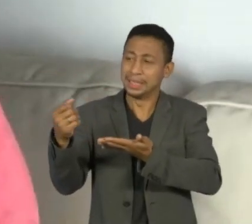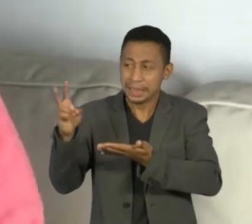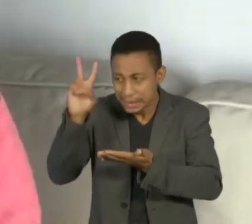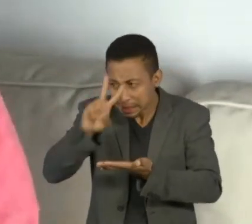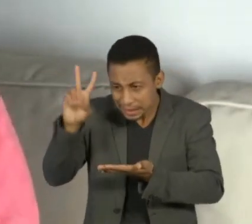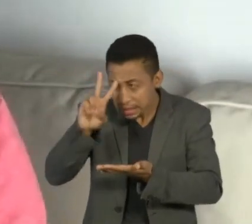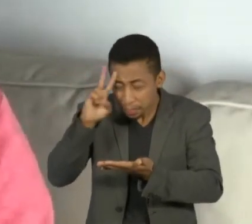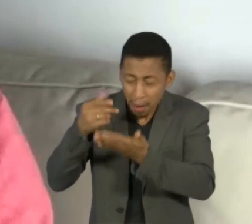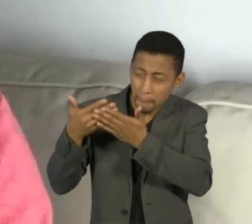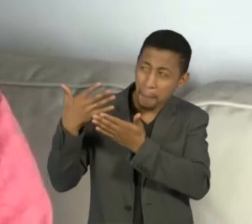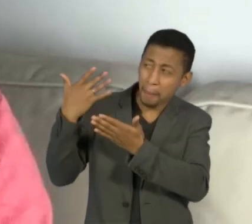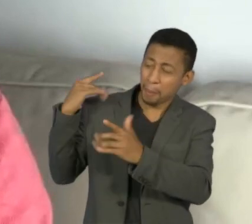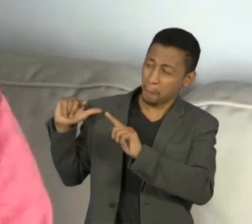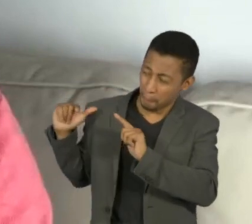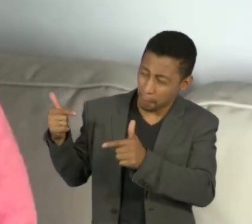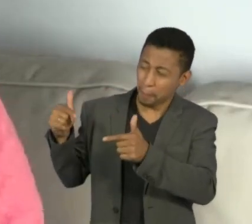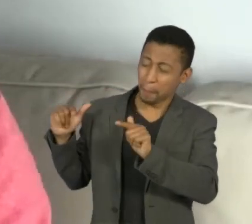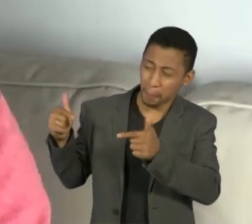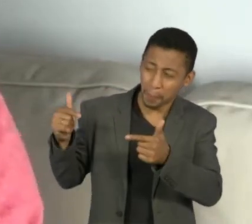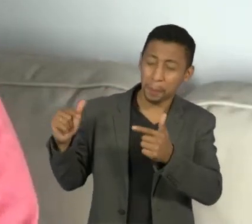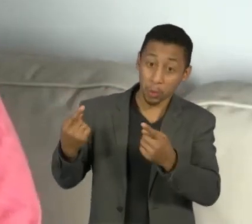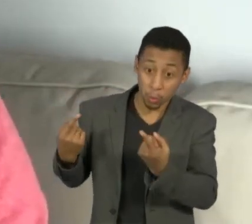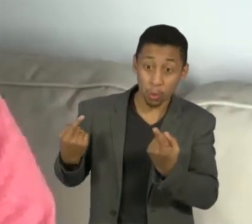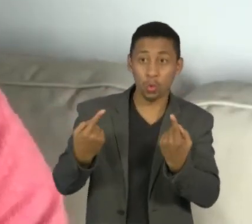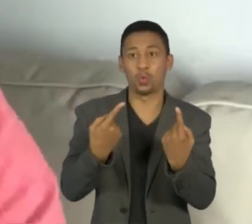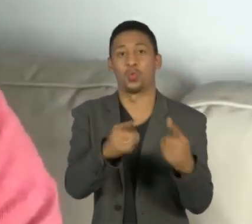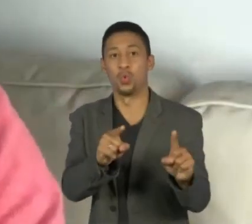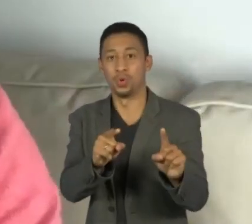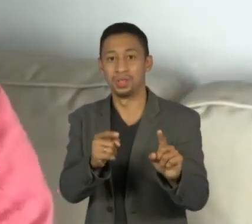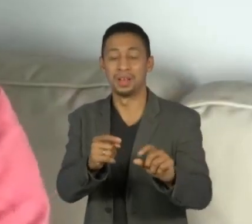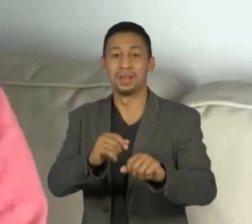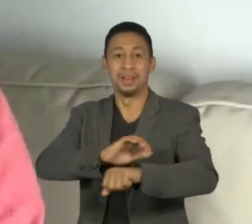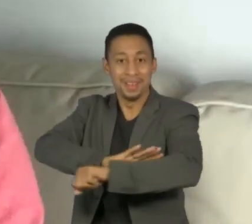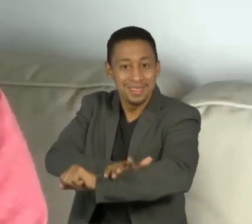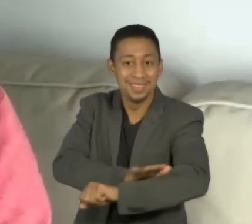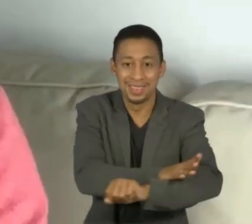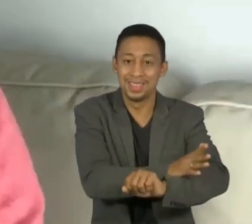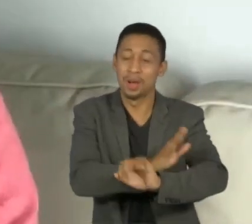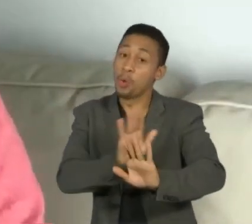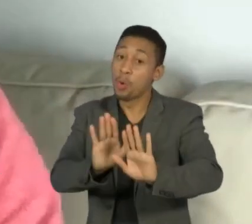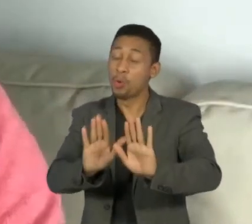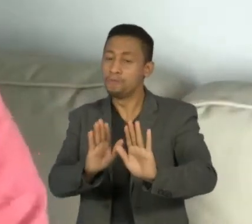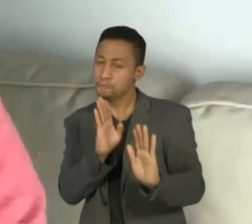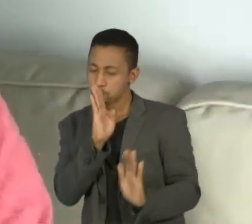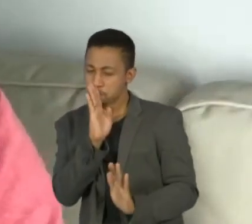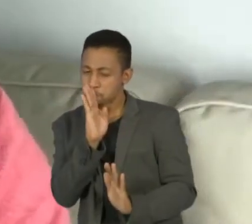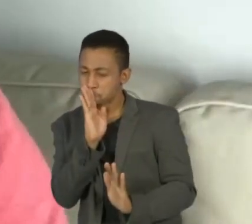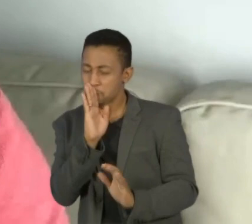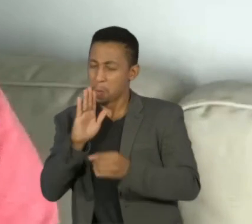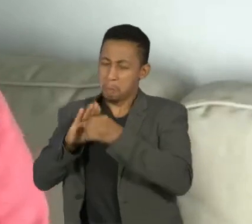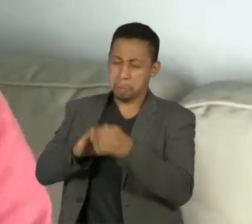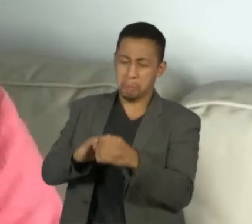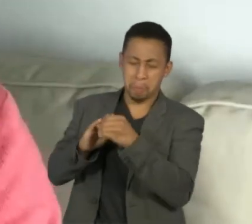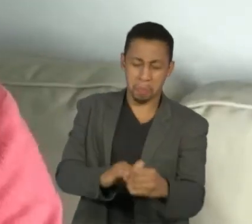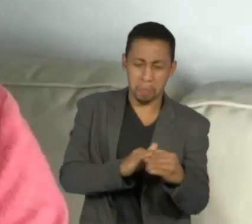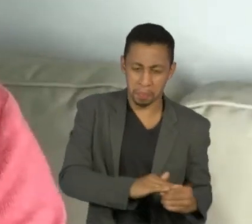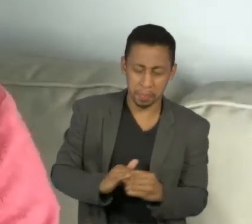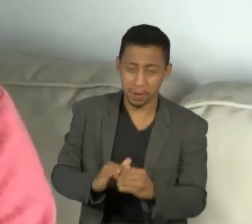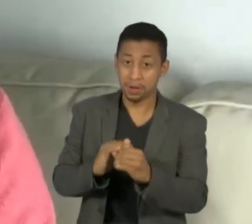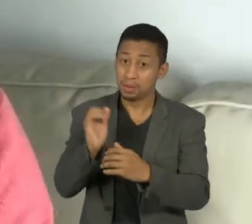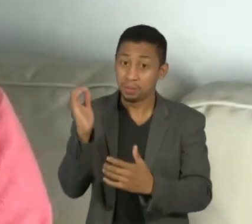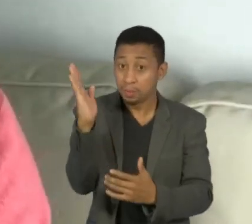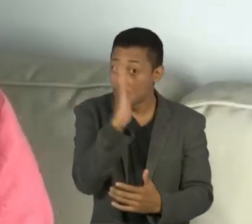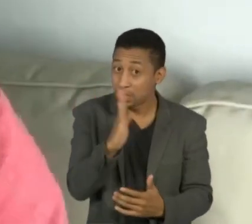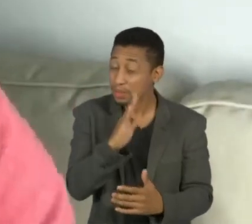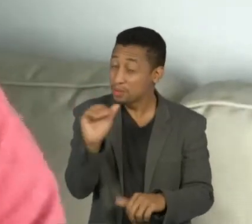Porque naquele momento você ajudou a silenciou ou continuou oprimindo as ideias para que o Brasil fosse um país